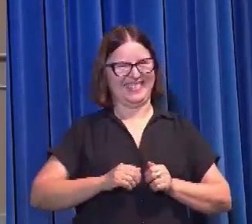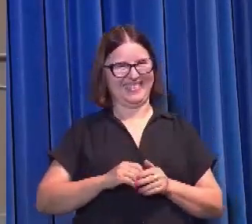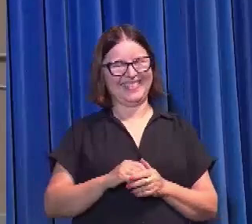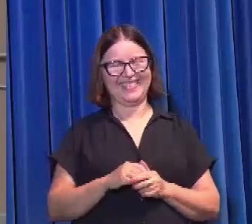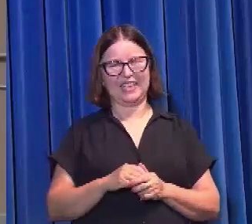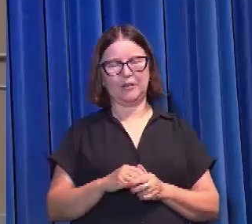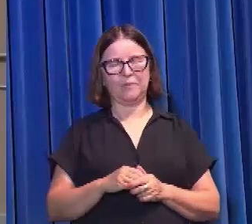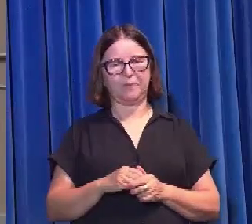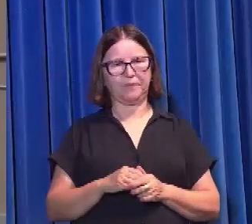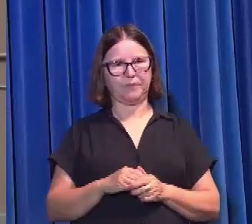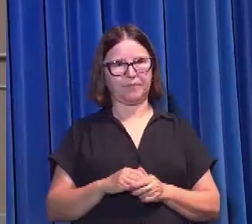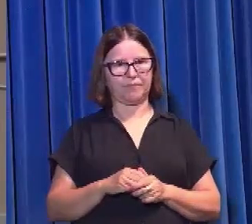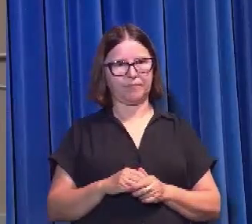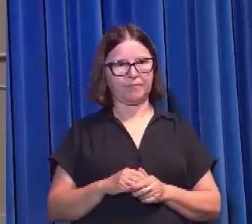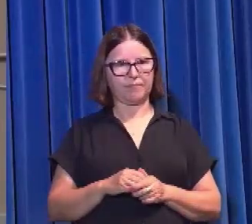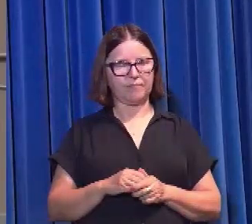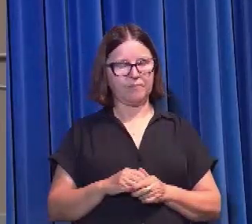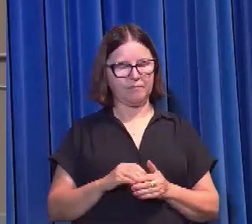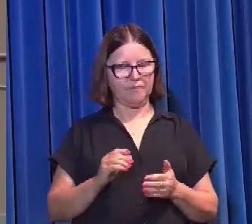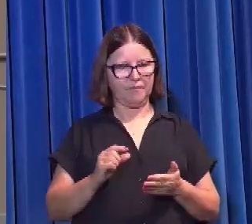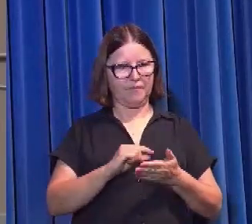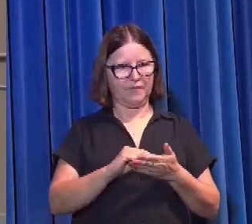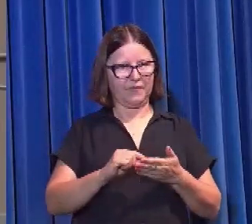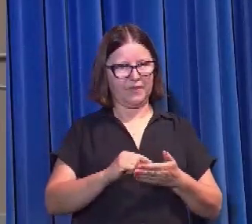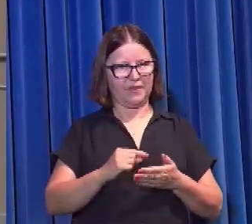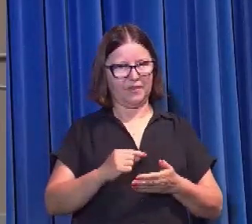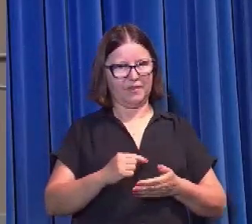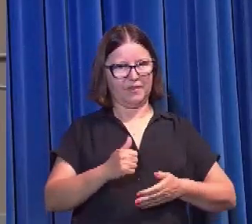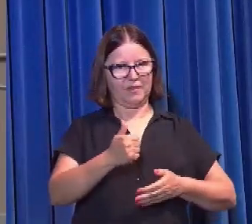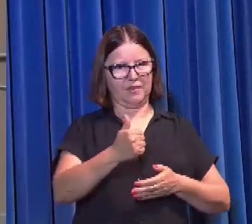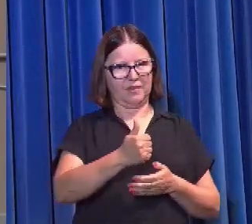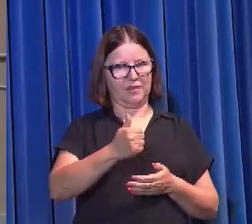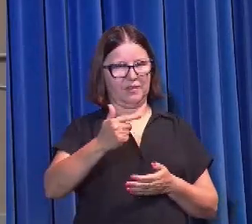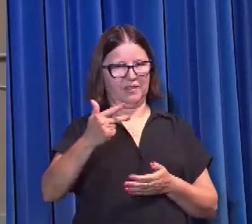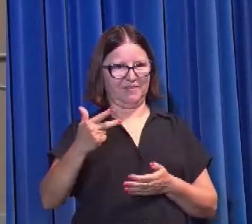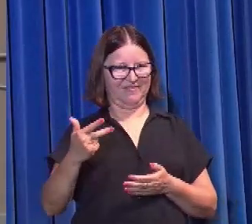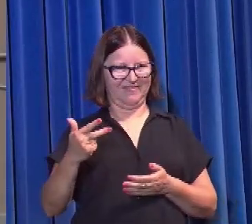Até quando nós vamos trabalhar assim? Versículo 13.